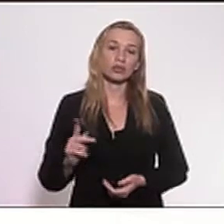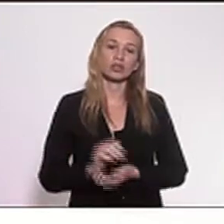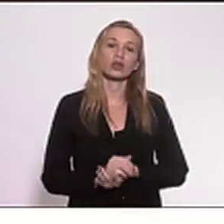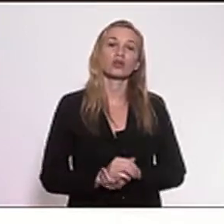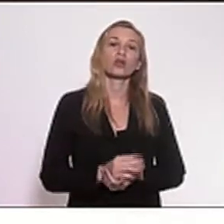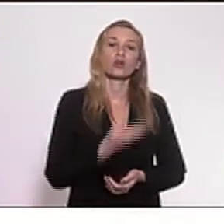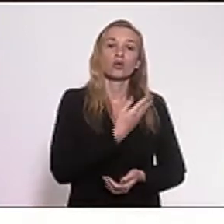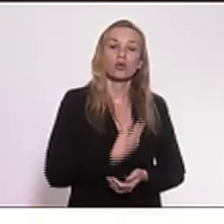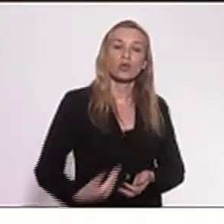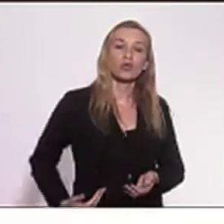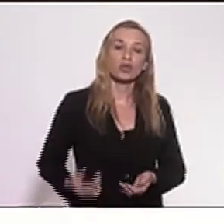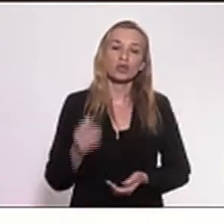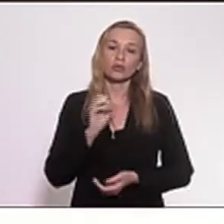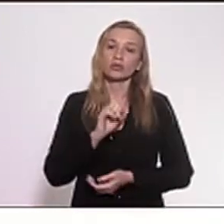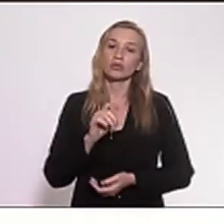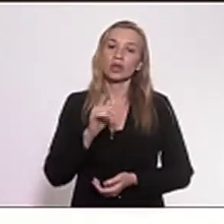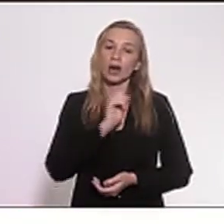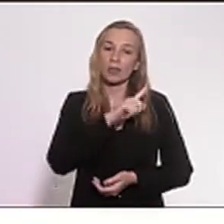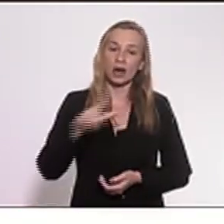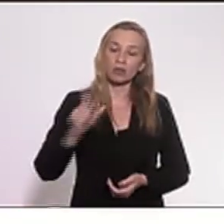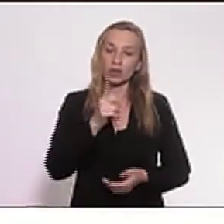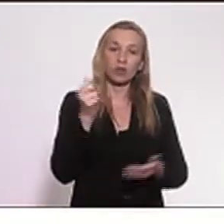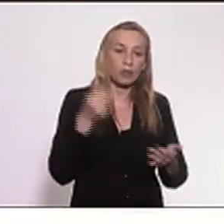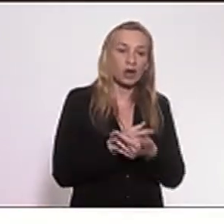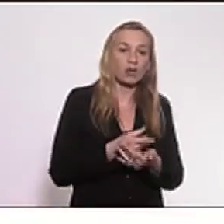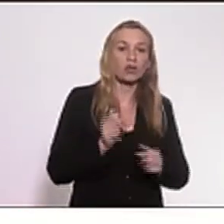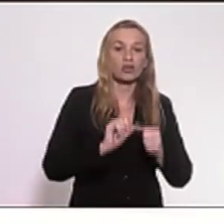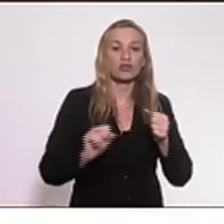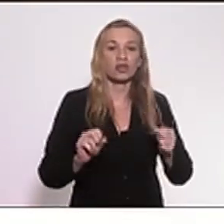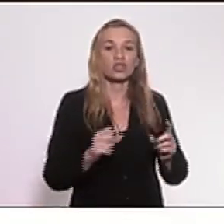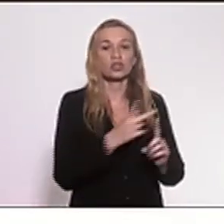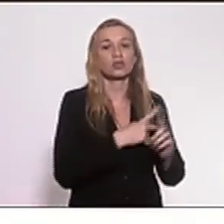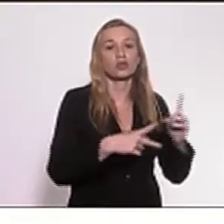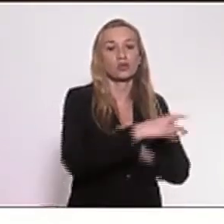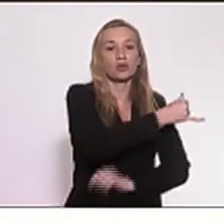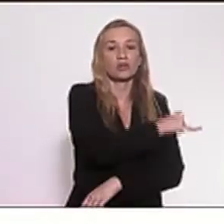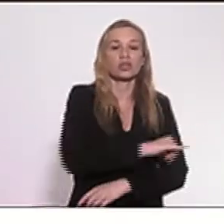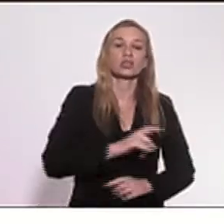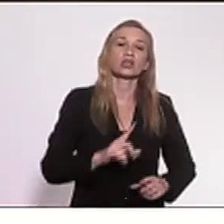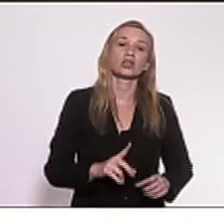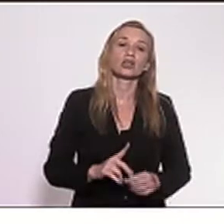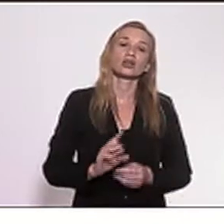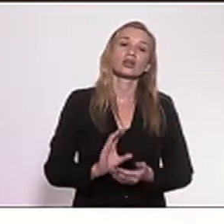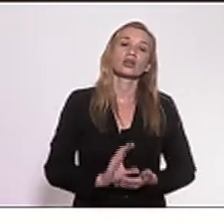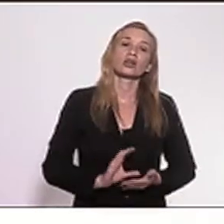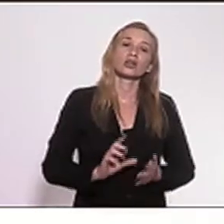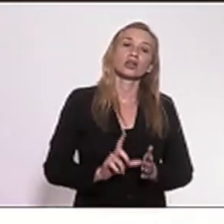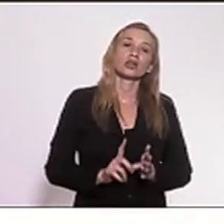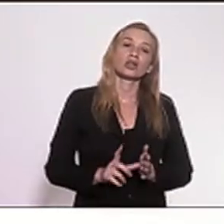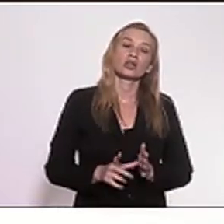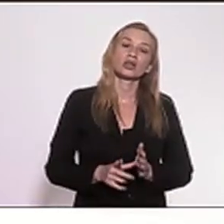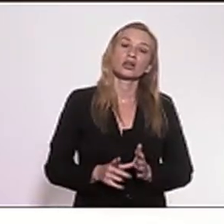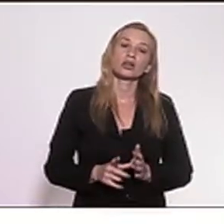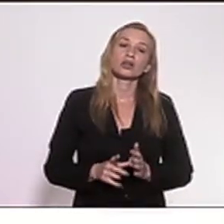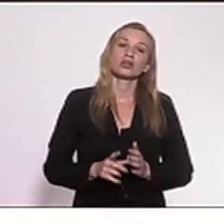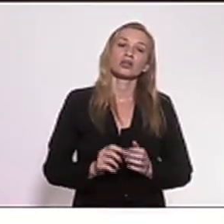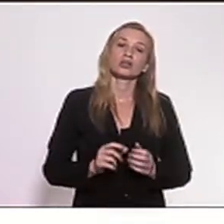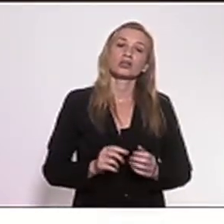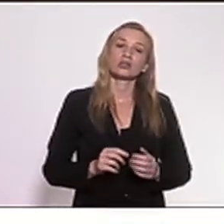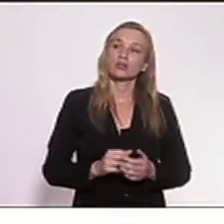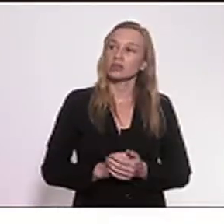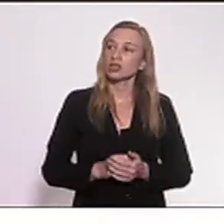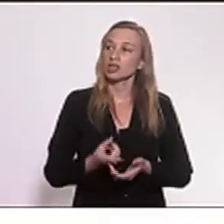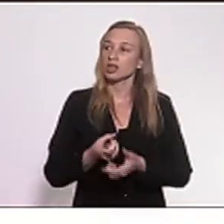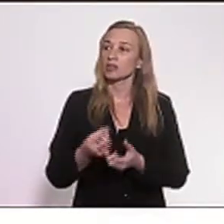Sérgio Cabral não pagou e fez com que o Rio Previdência fizesse uma operação de antecipação de receitas com o Banco do Brasil e Caixa